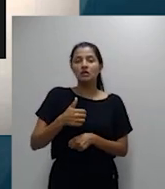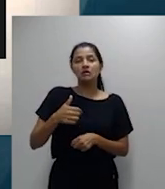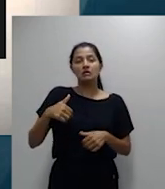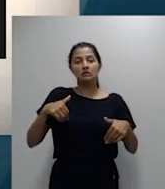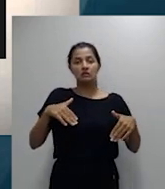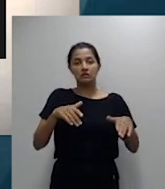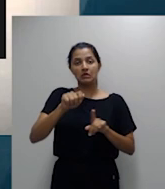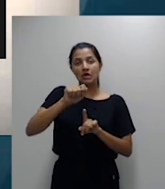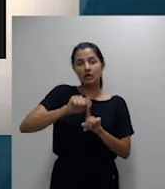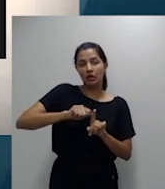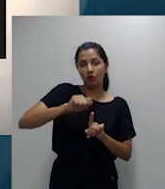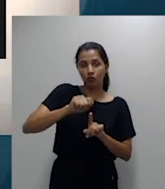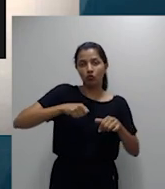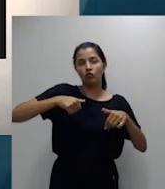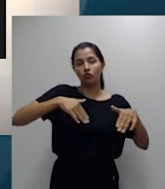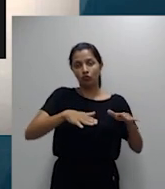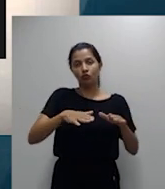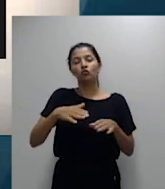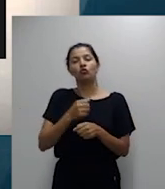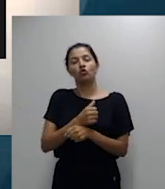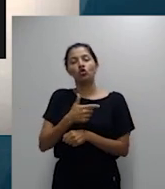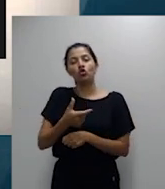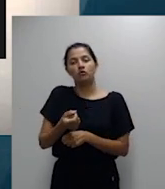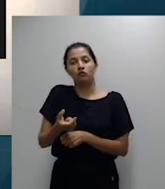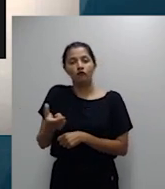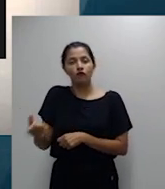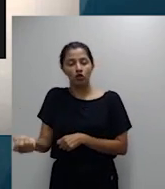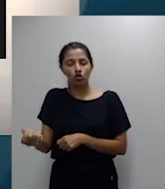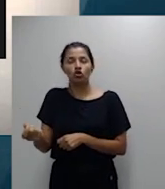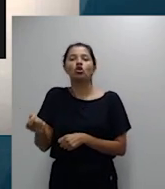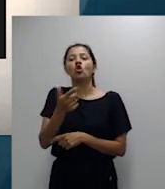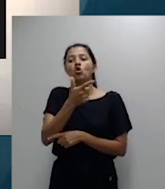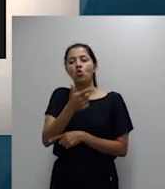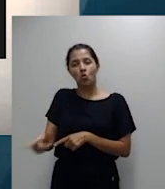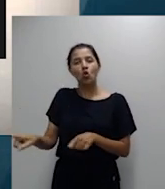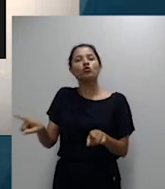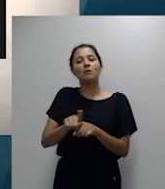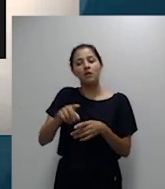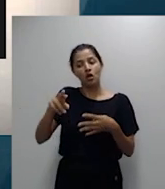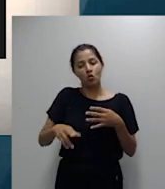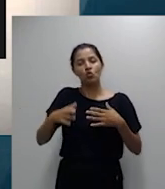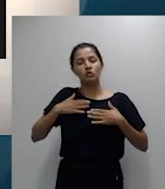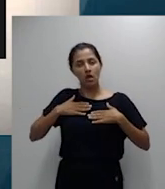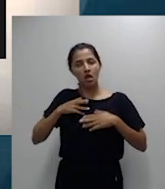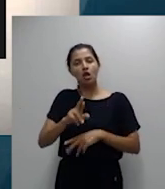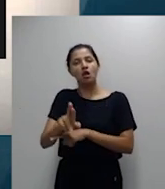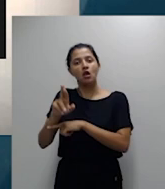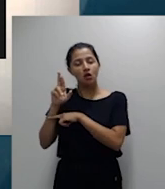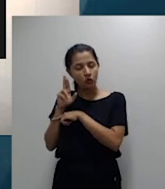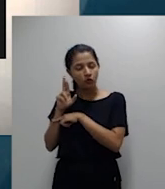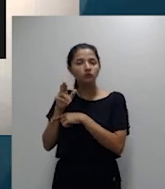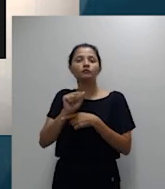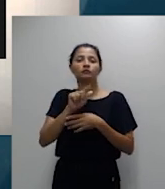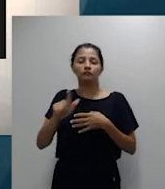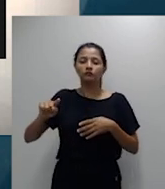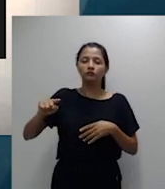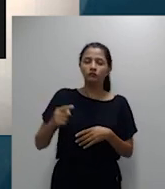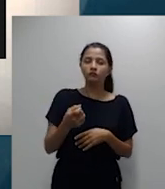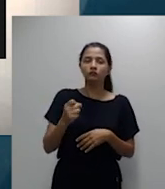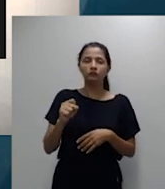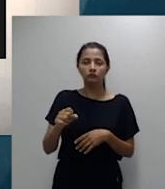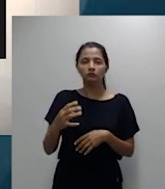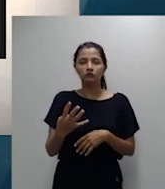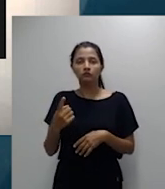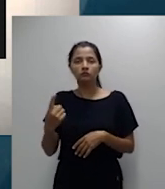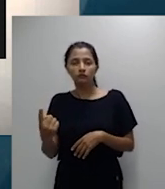pelos também aqui colacionado um recurso da minha relatoria agravo interno no recurso especial 1000800